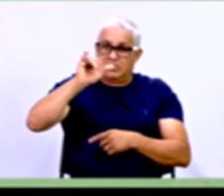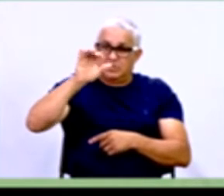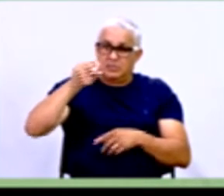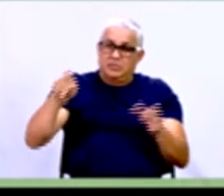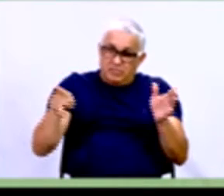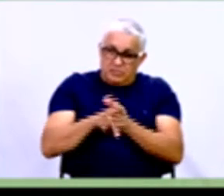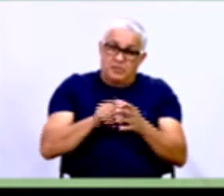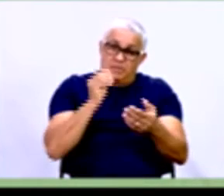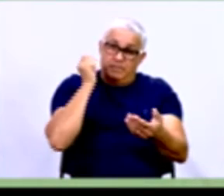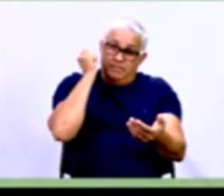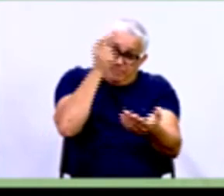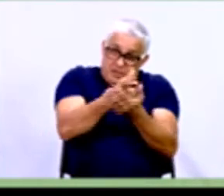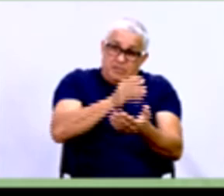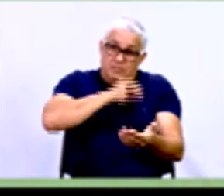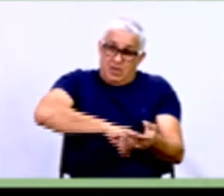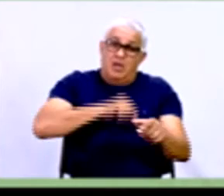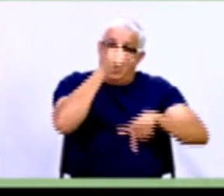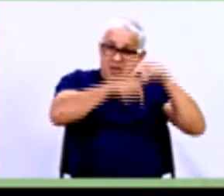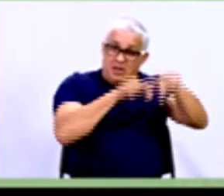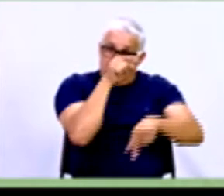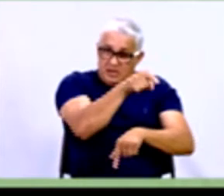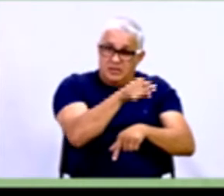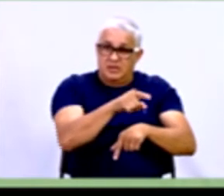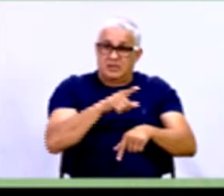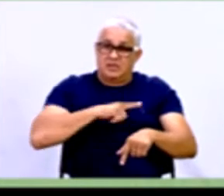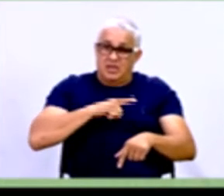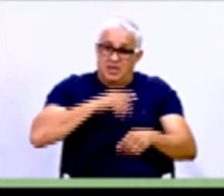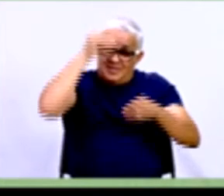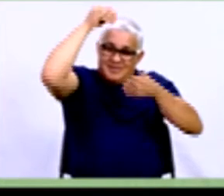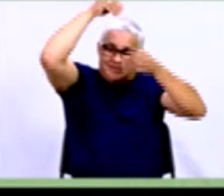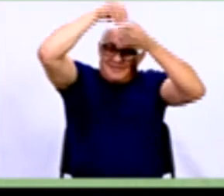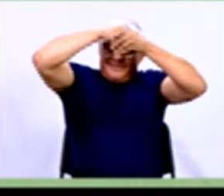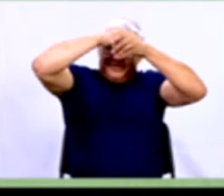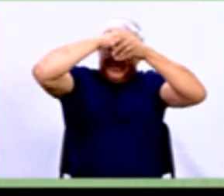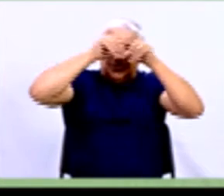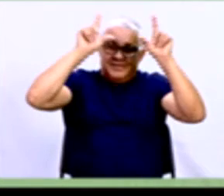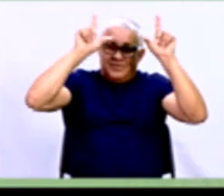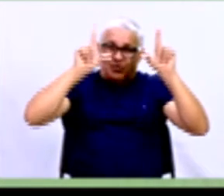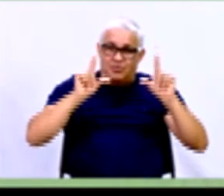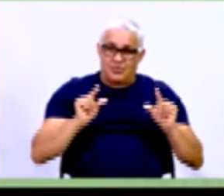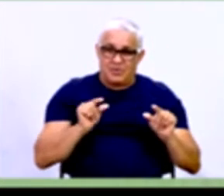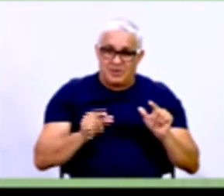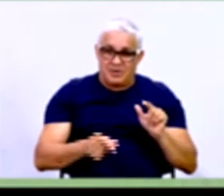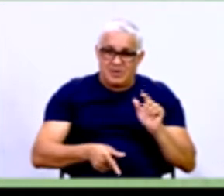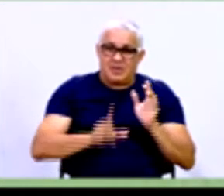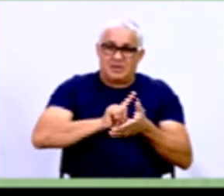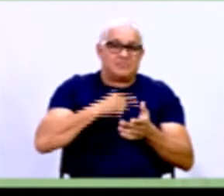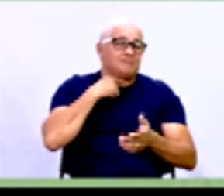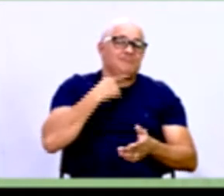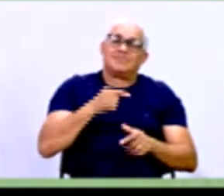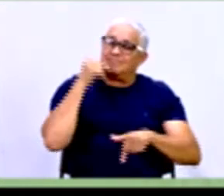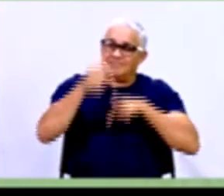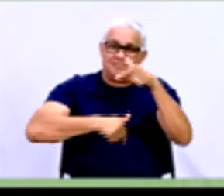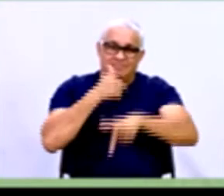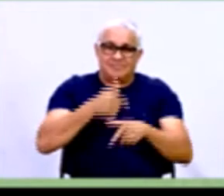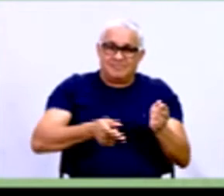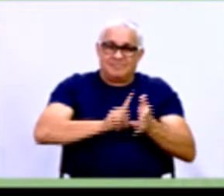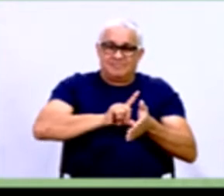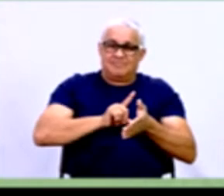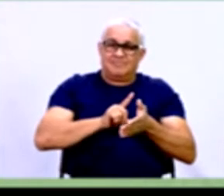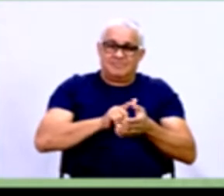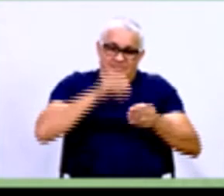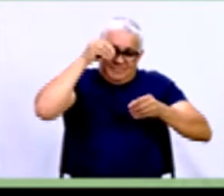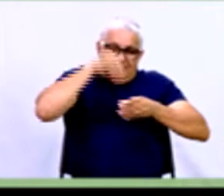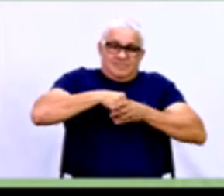trabalho, fica com sequelas, as quais reduzem sua capacidade para o trabalho que exercia anteriormente. Então,